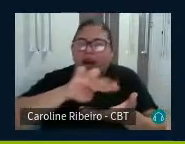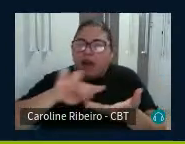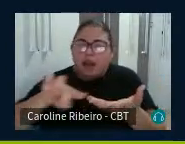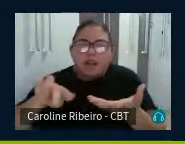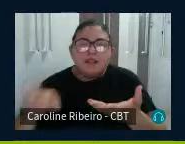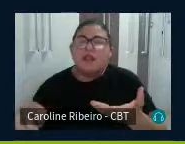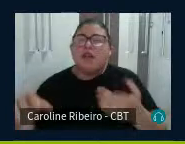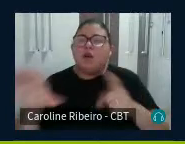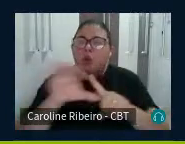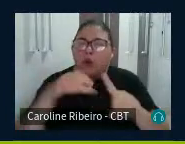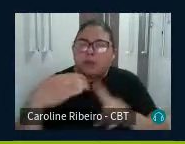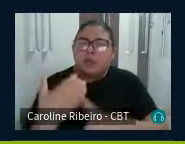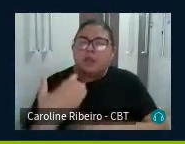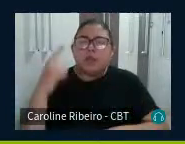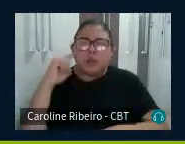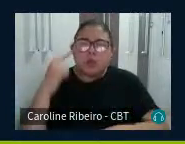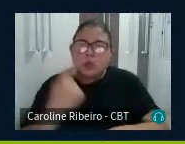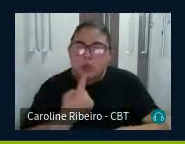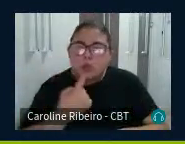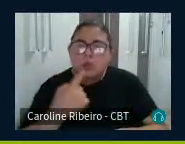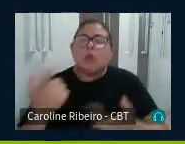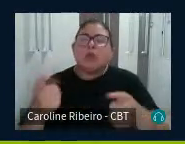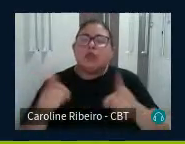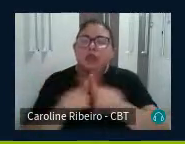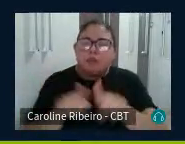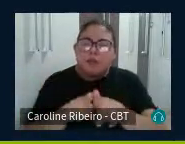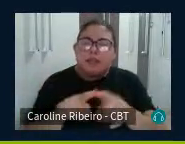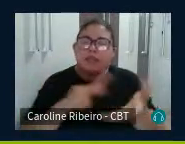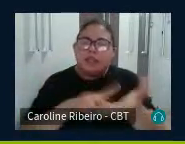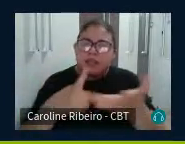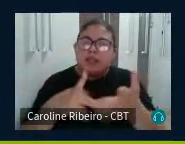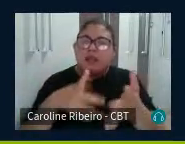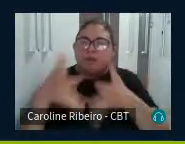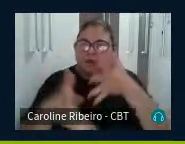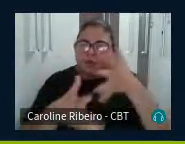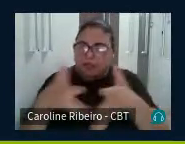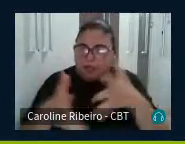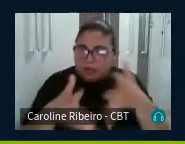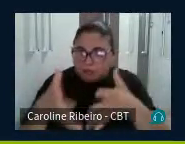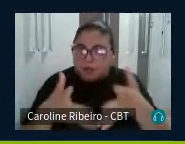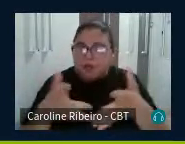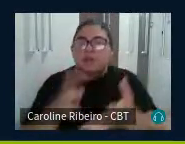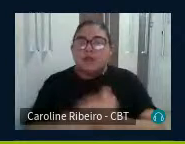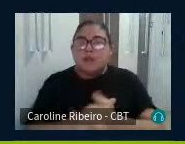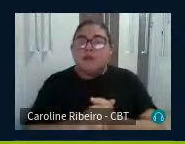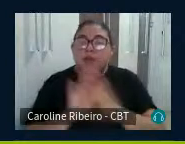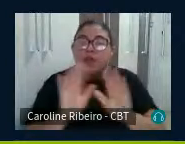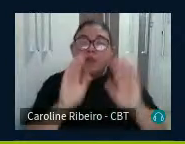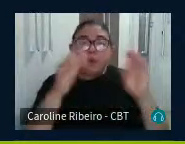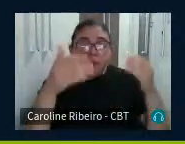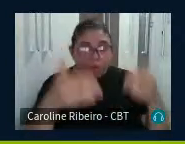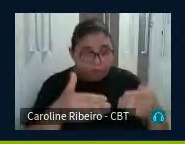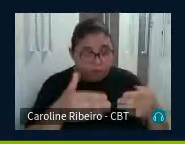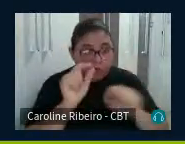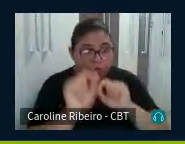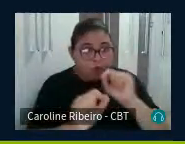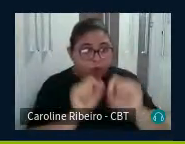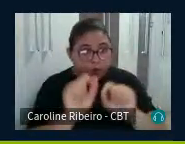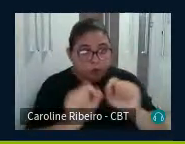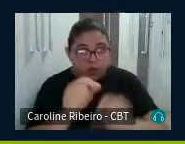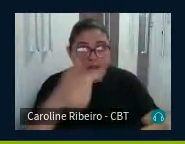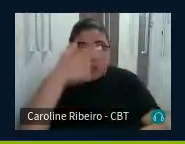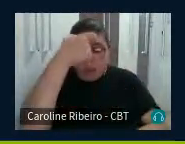né, e intérprete de Libras. Esses eventos, eles são voltados para a conscientização